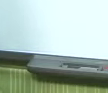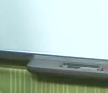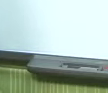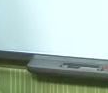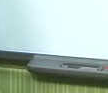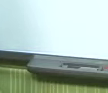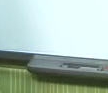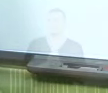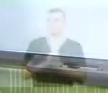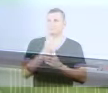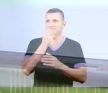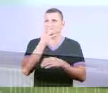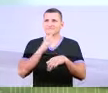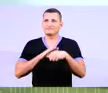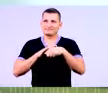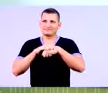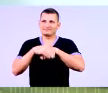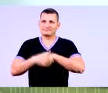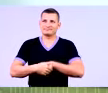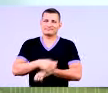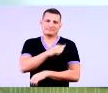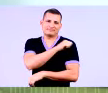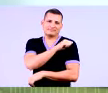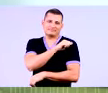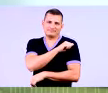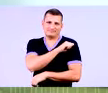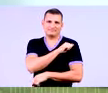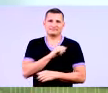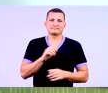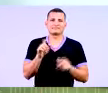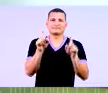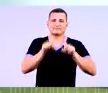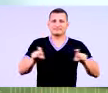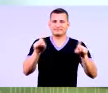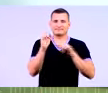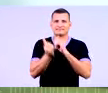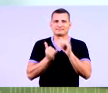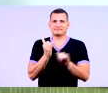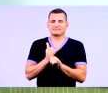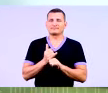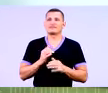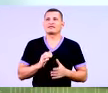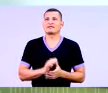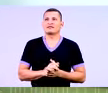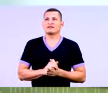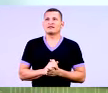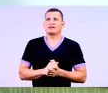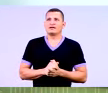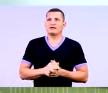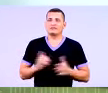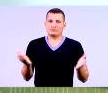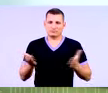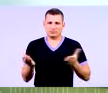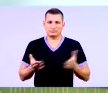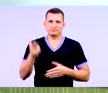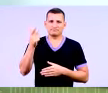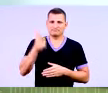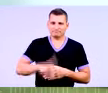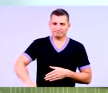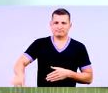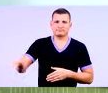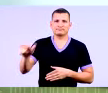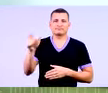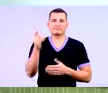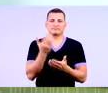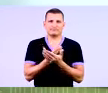ou dos boa noite aos alunos de informática para internet hoje vamos a mais uma aula da